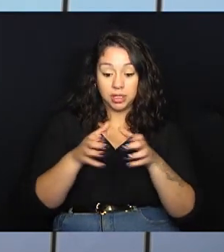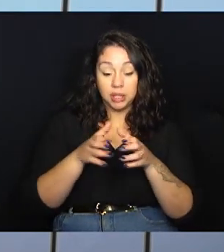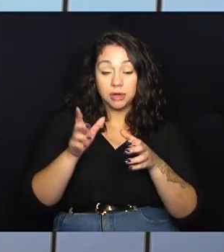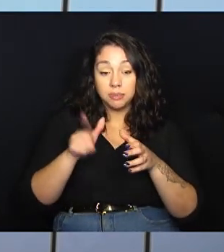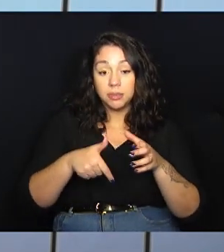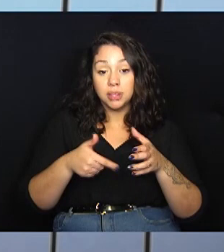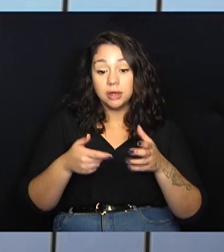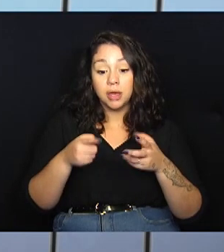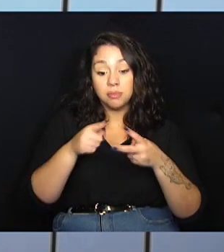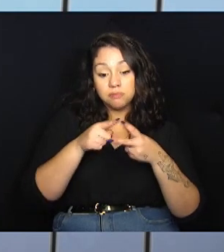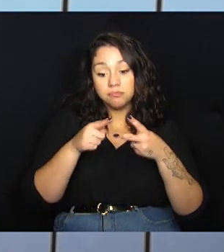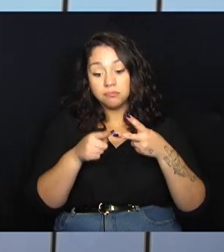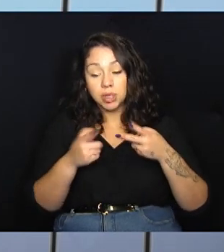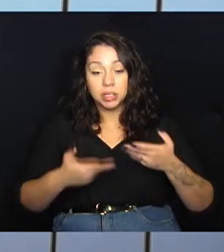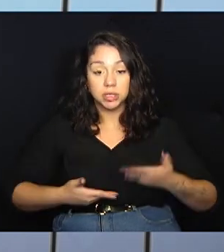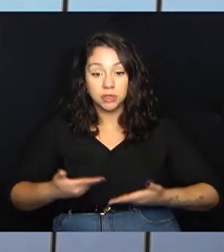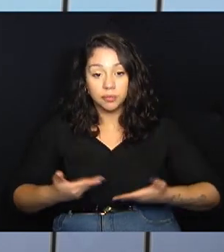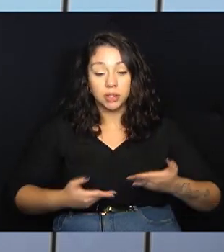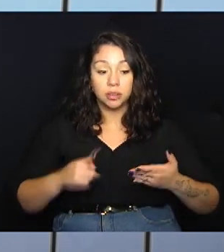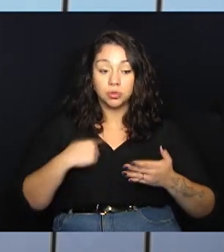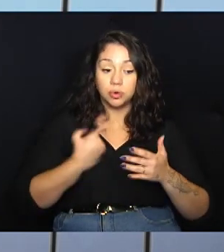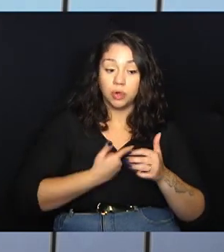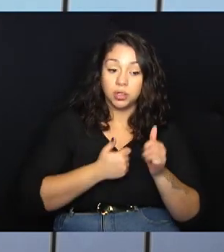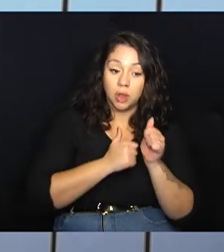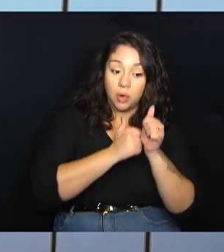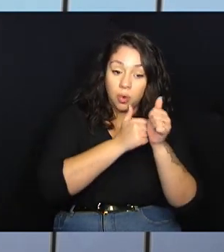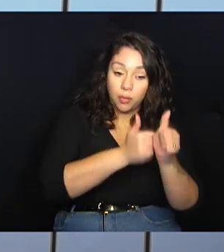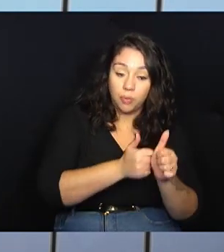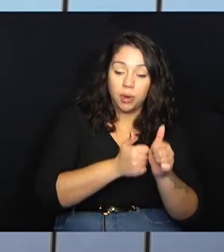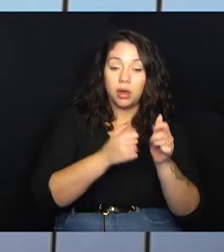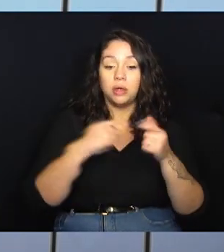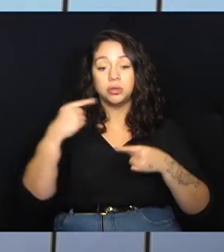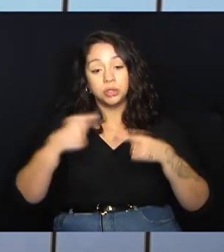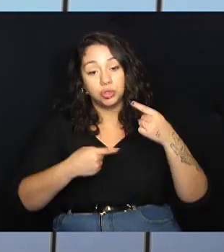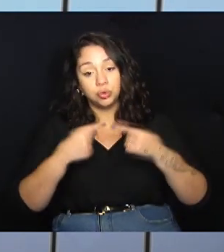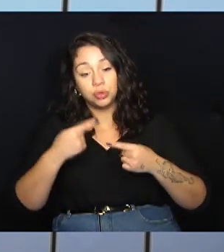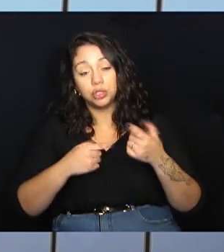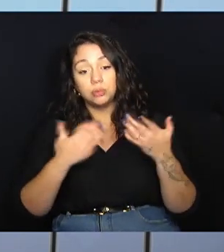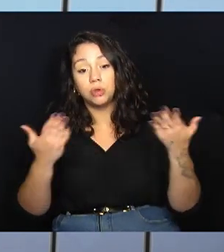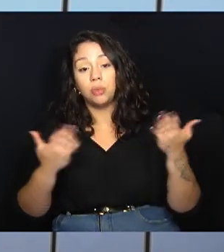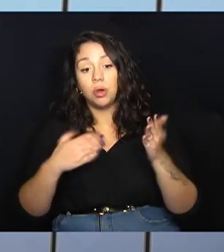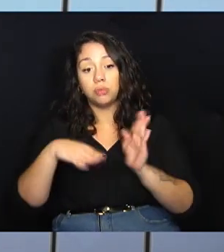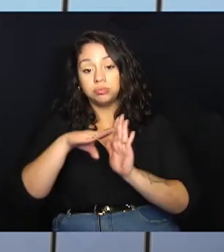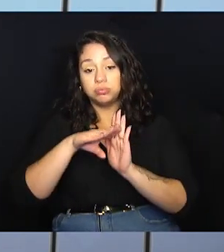dois serviços, nós acompanhamos, discutimos as diretrizes que são